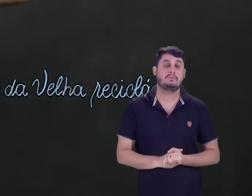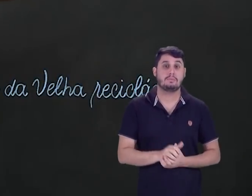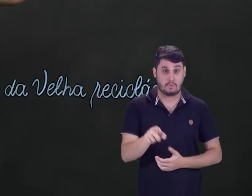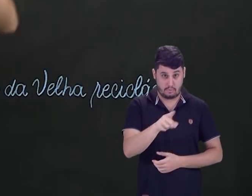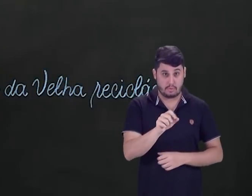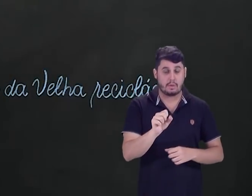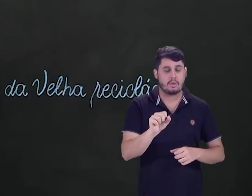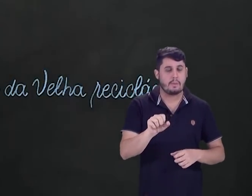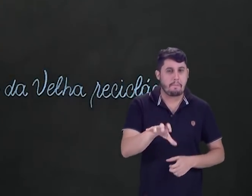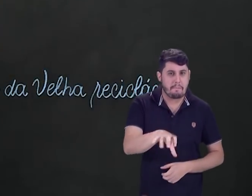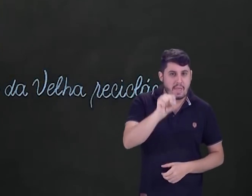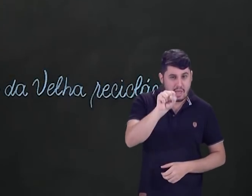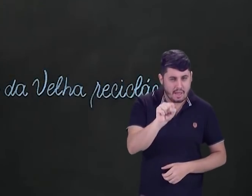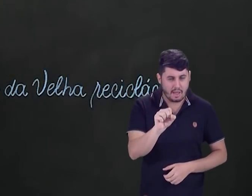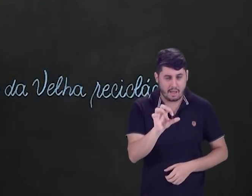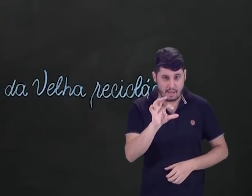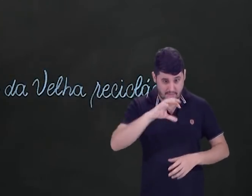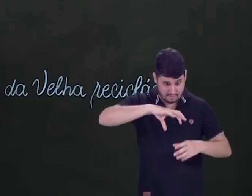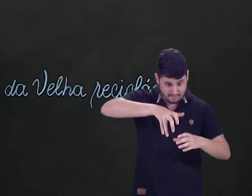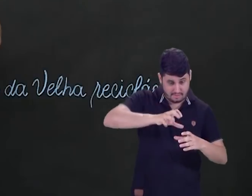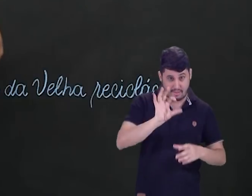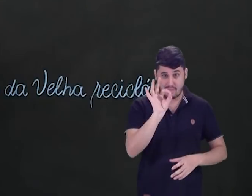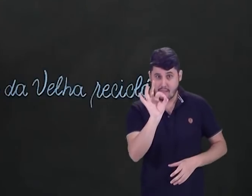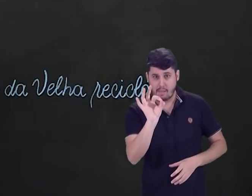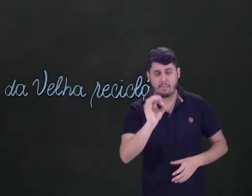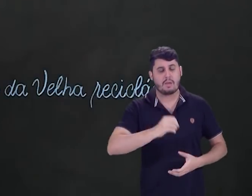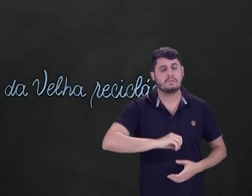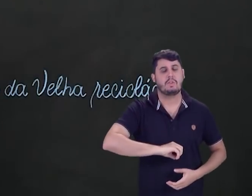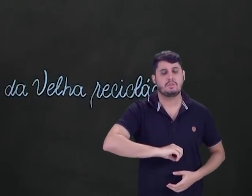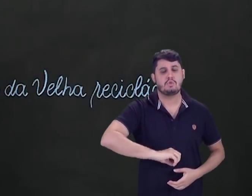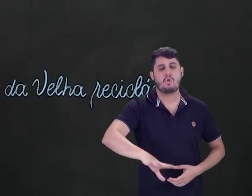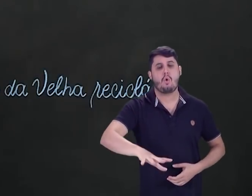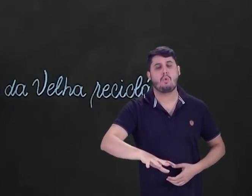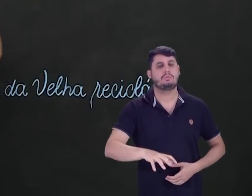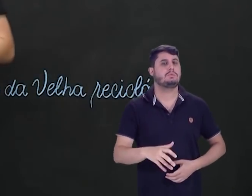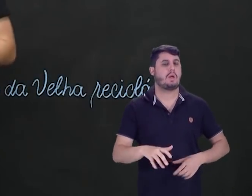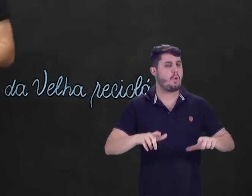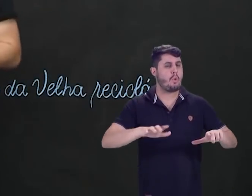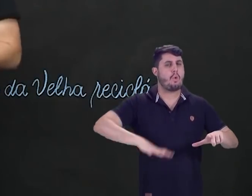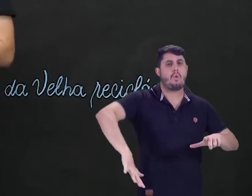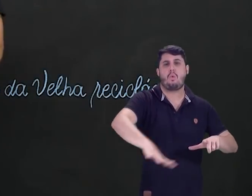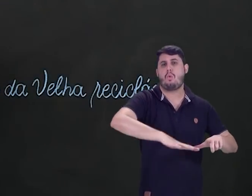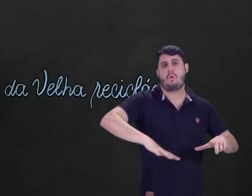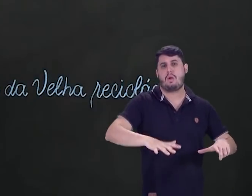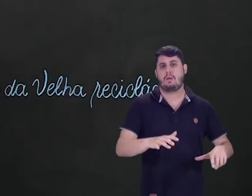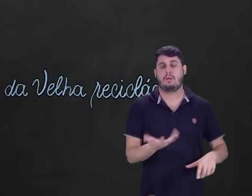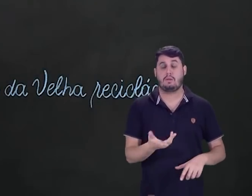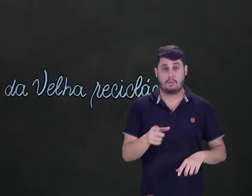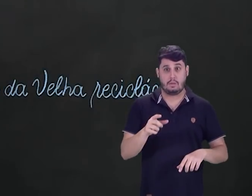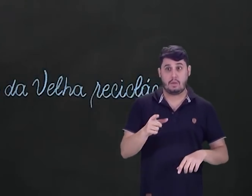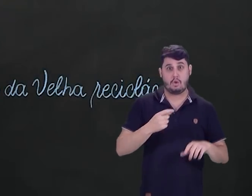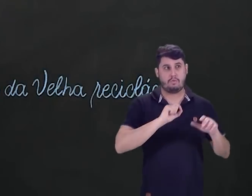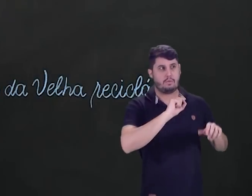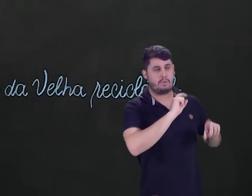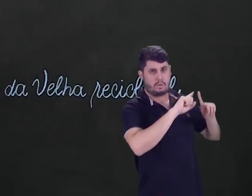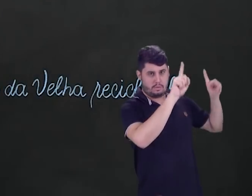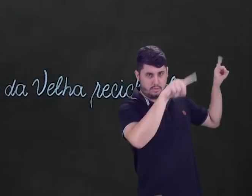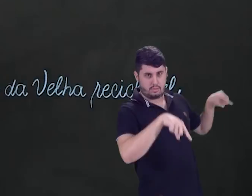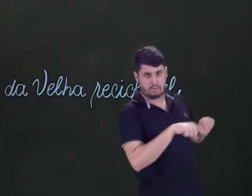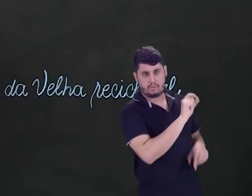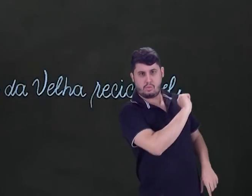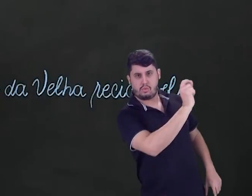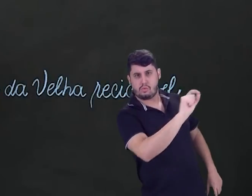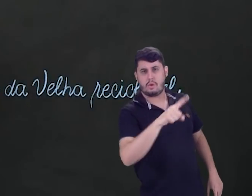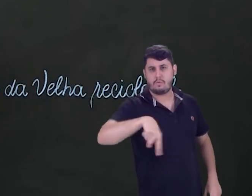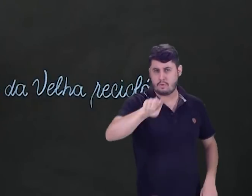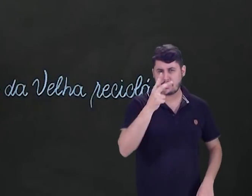tampinhas e vai soltá-las. Colocou num espaço. Eu vou fazer aqui na lousa para ficar mais fácil para a gente ver. Coloquei aqui,